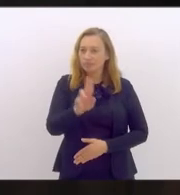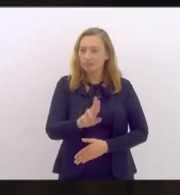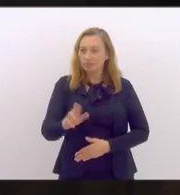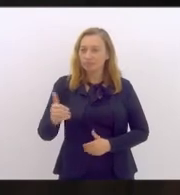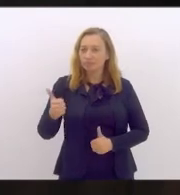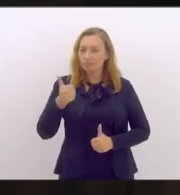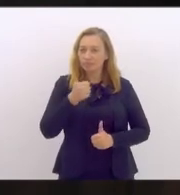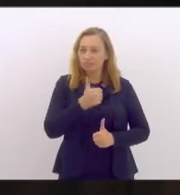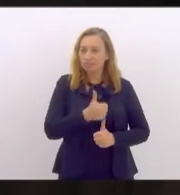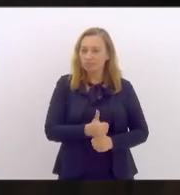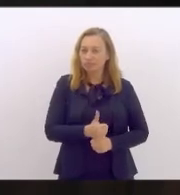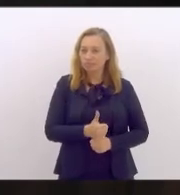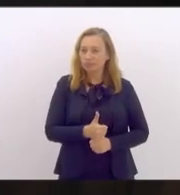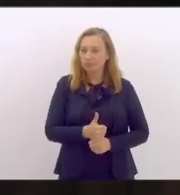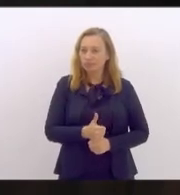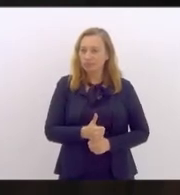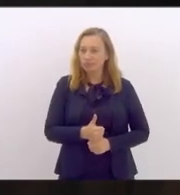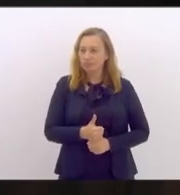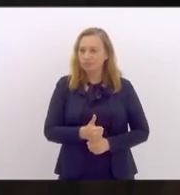Tribuna